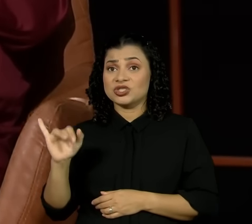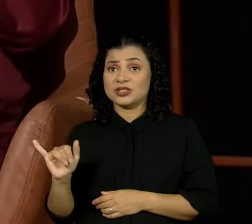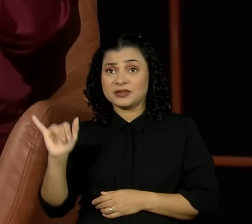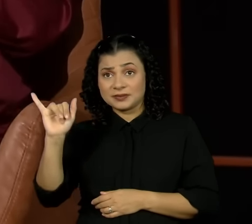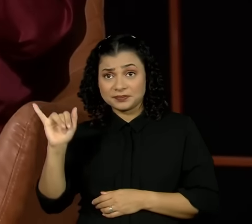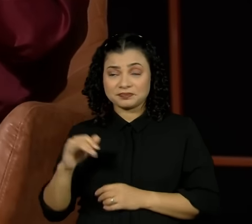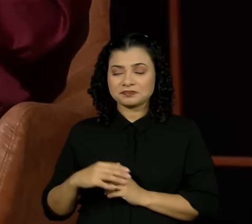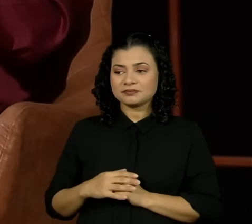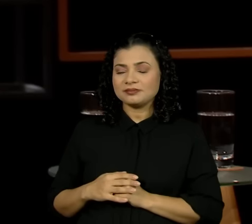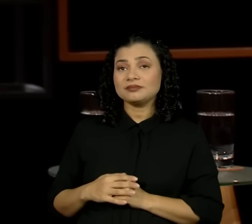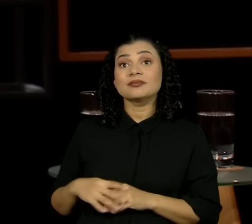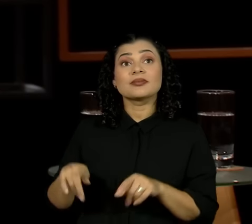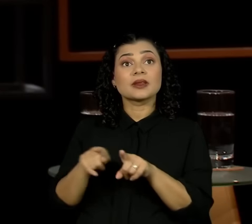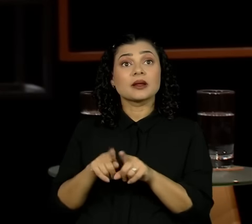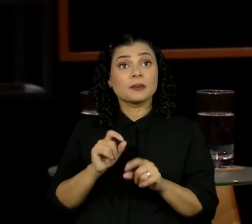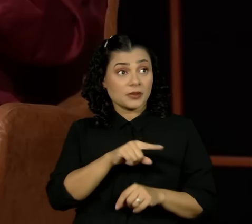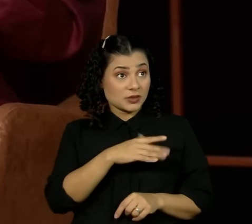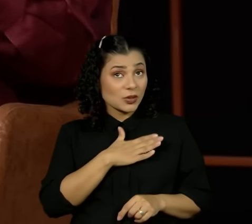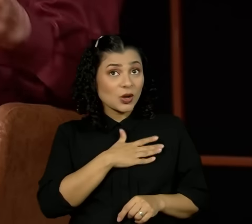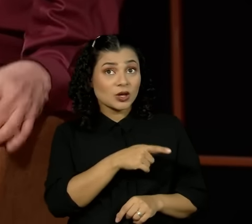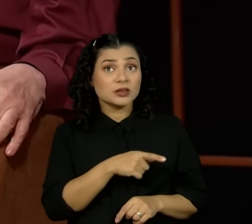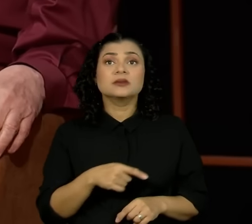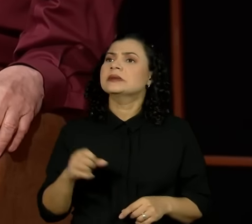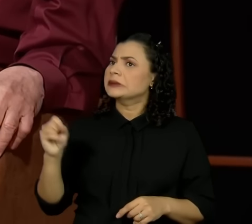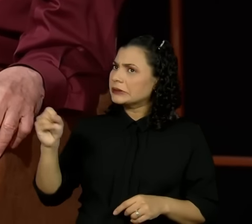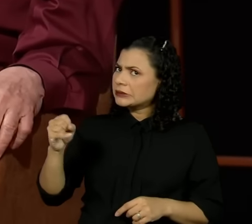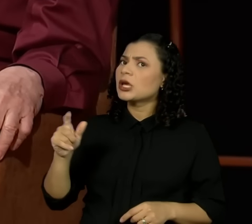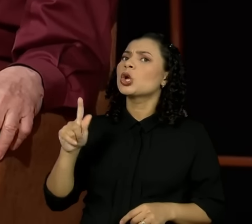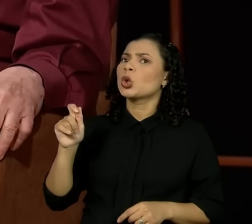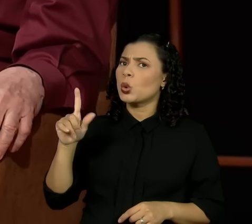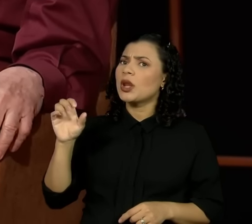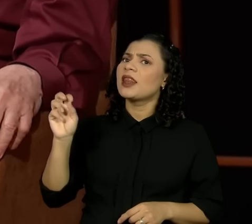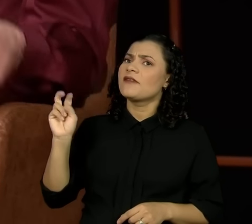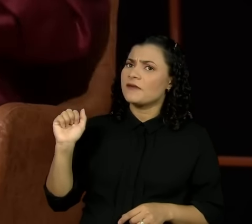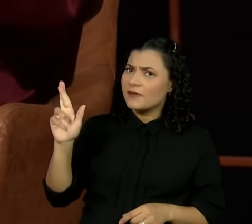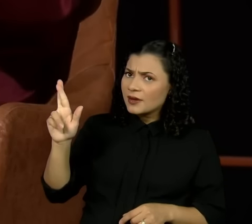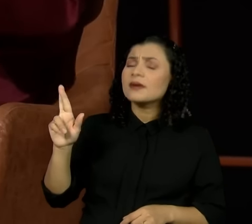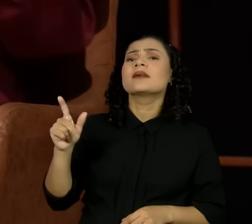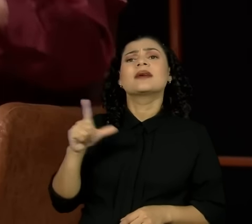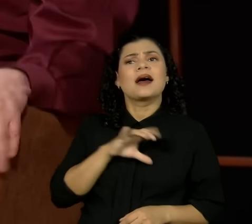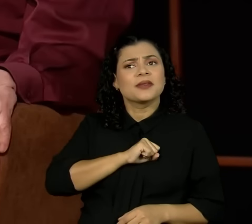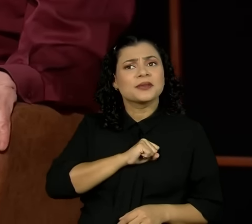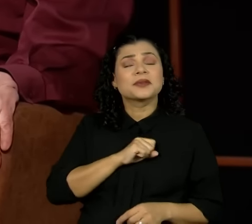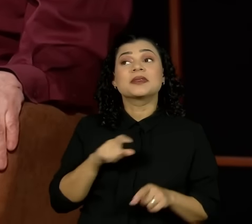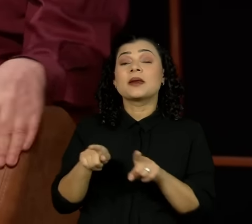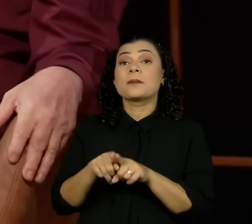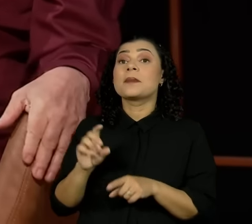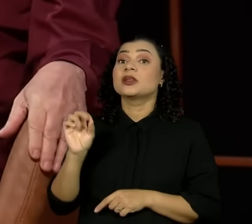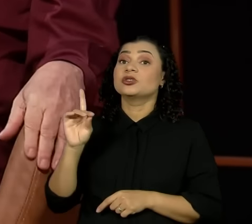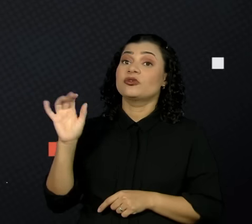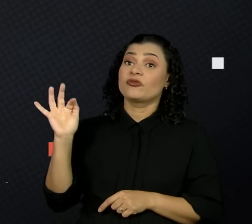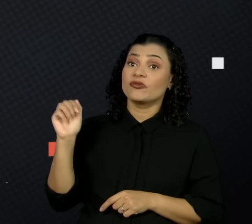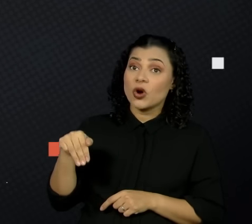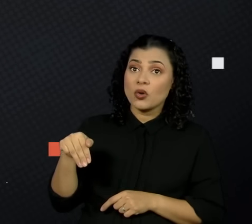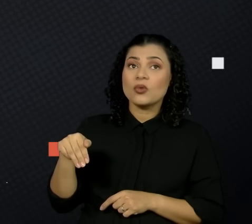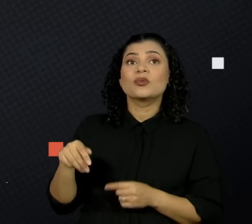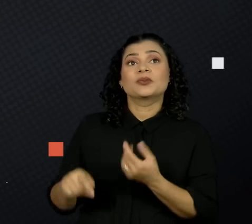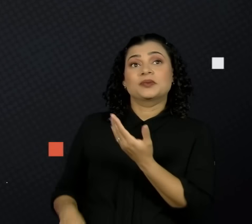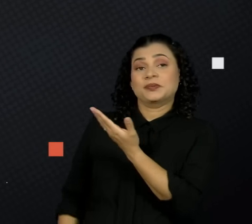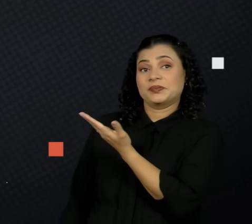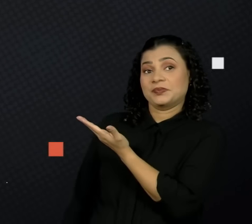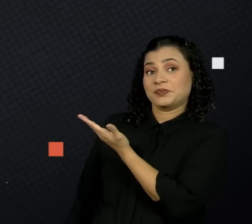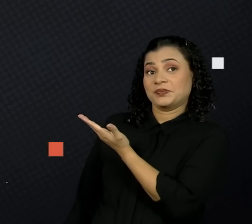é? Gulliver. Bom, claro, o Gulliver. Bom, o Defoe também. Se bem que